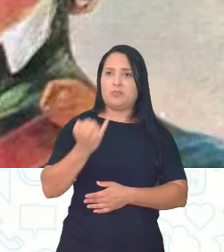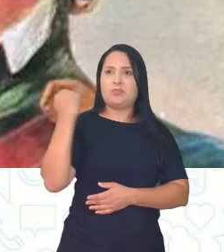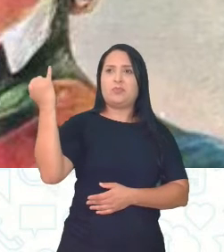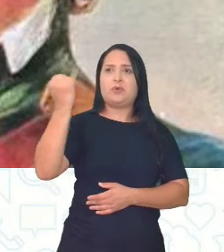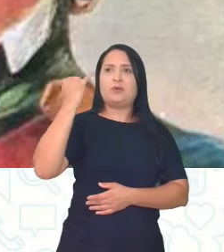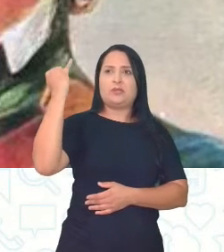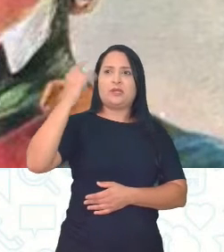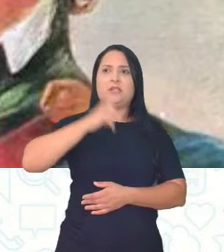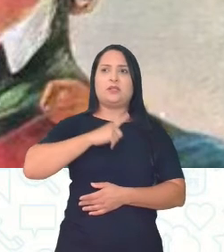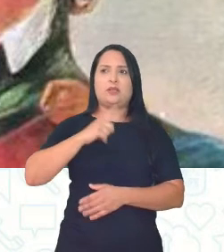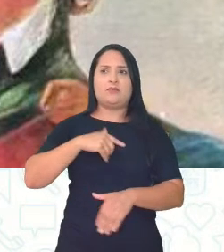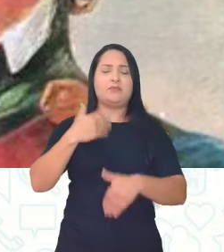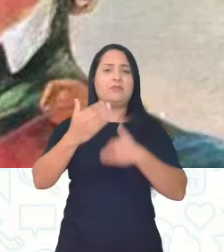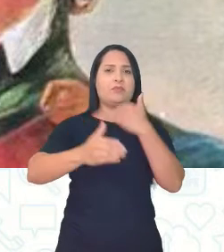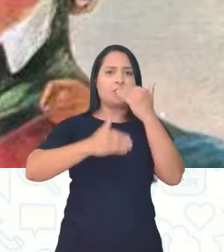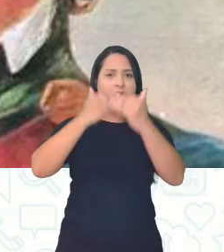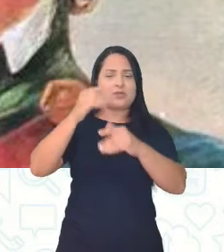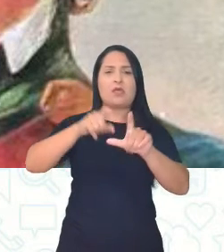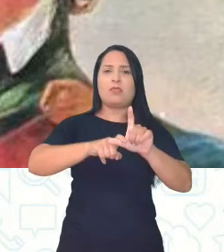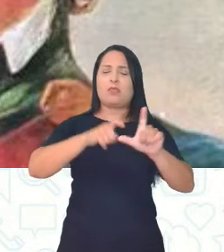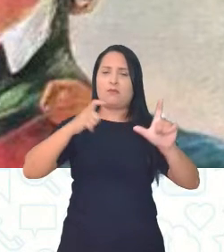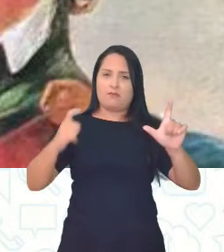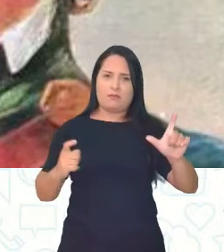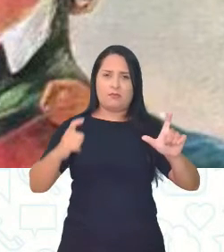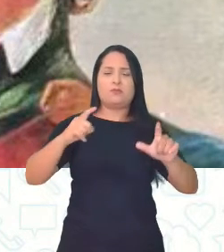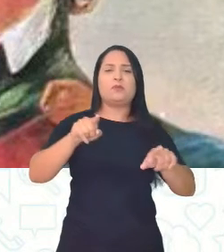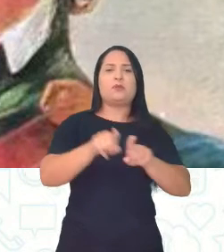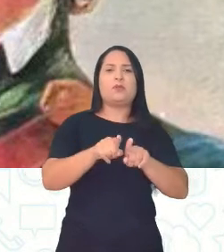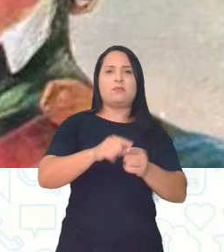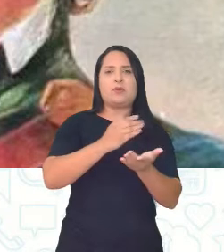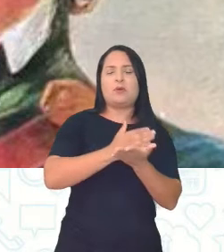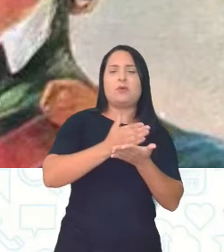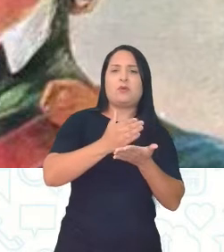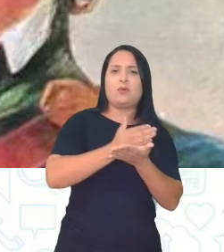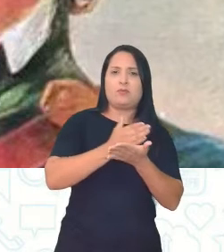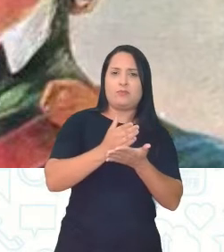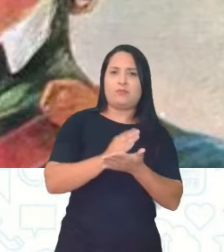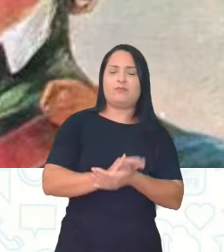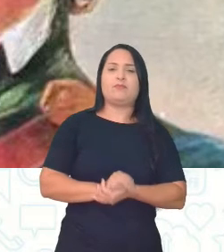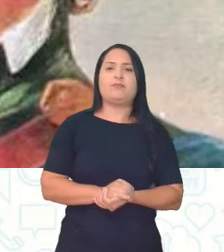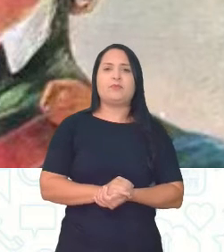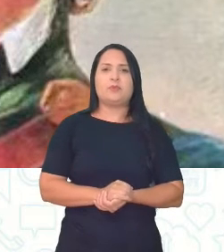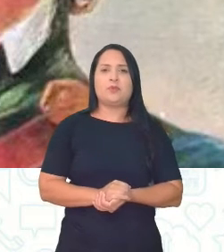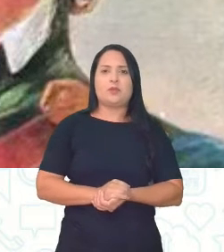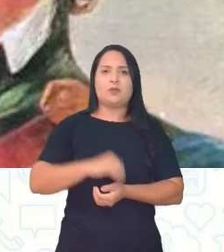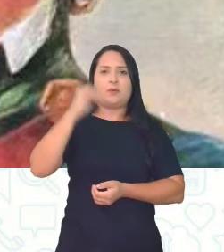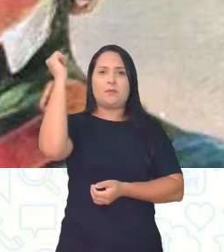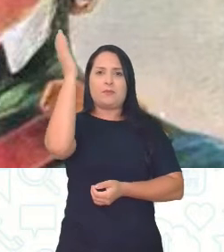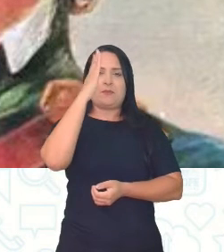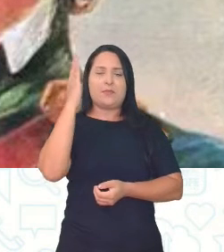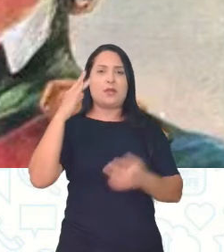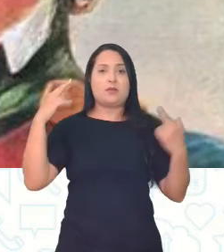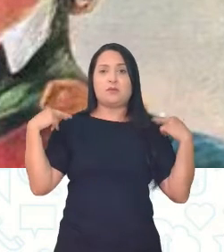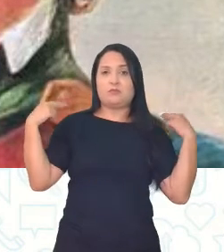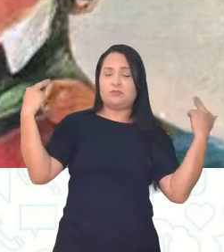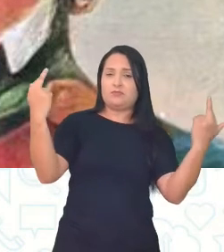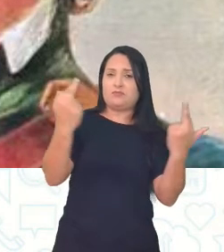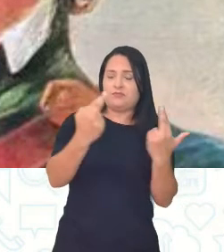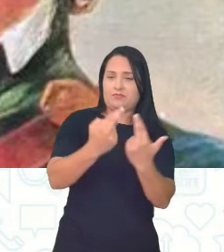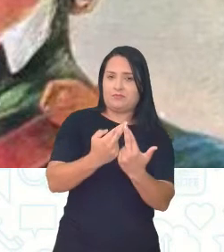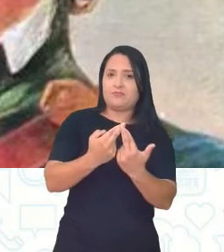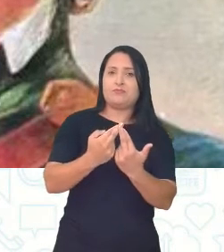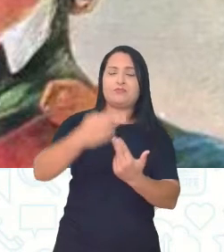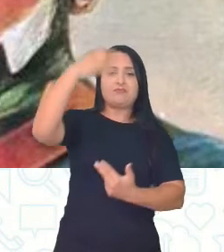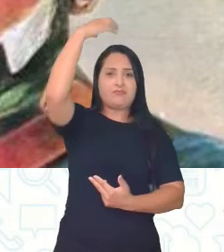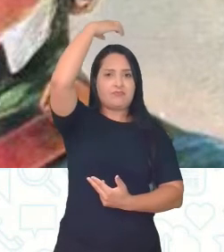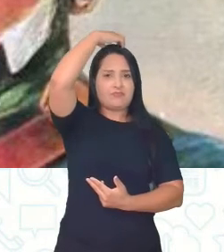de todo esse processo aí de independência, de começo ali de do Brasil Império, né, e tudo mais,